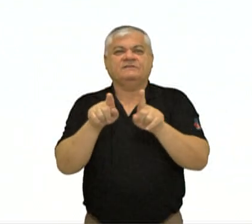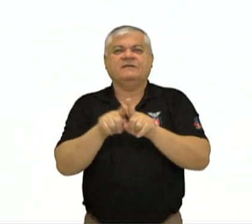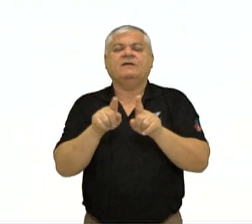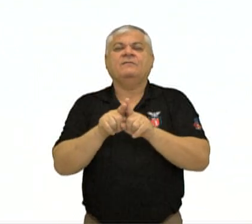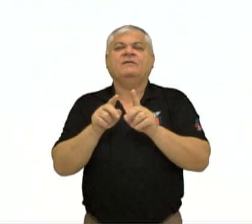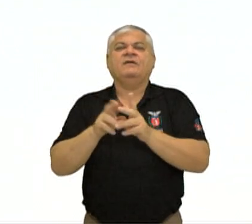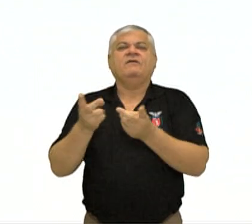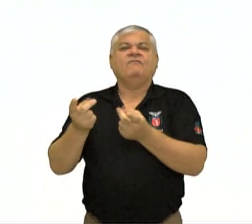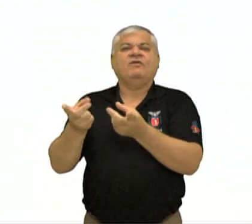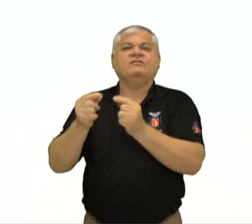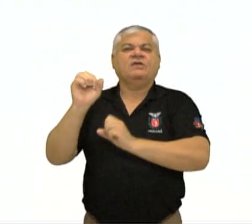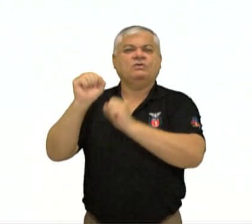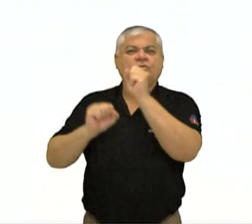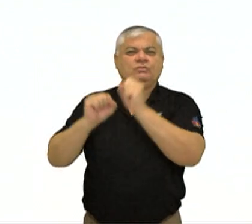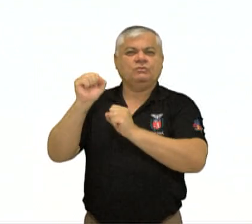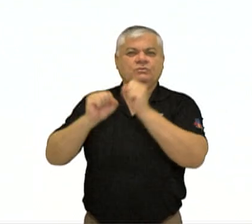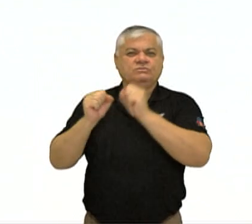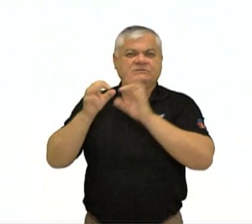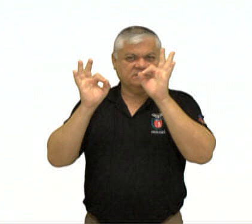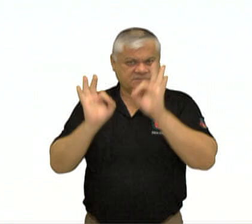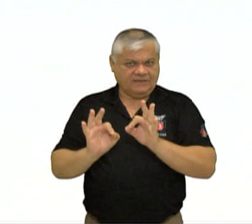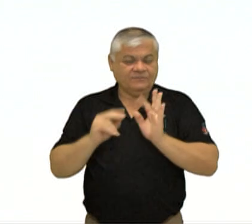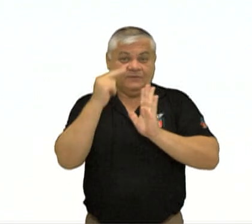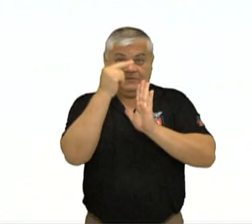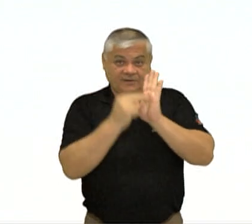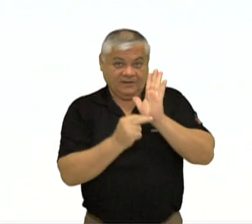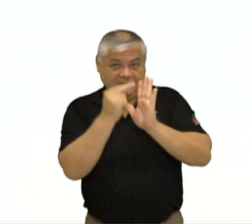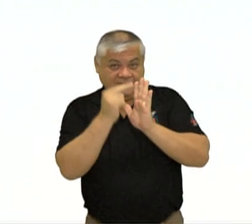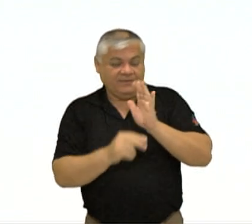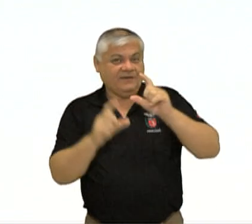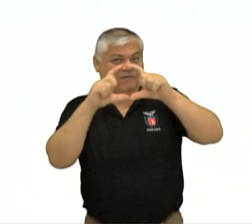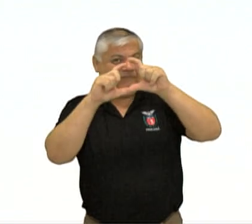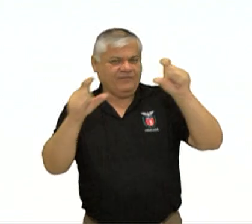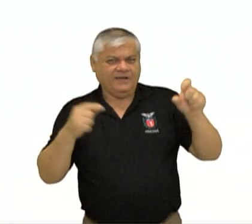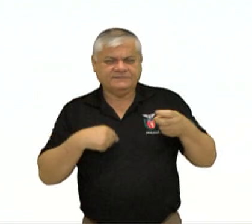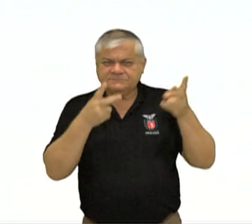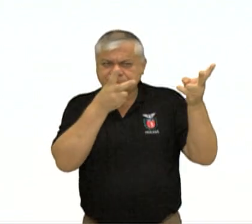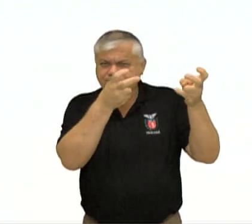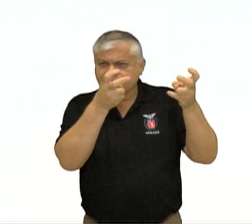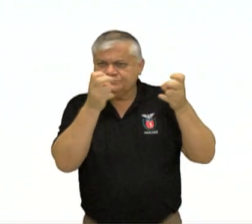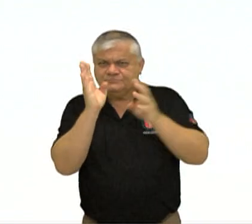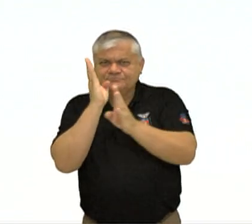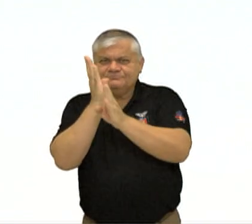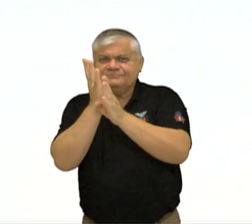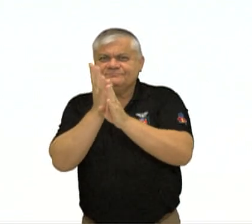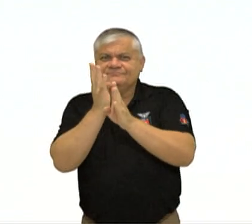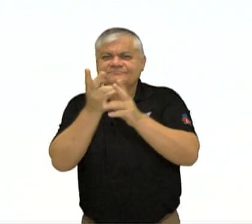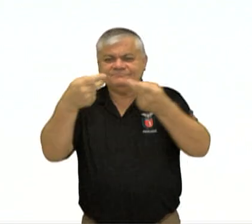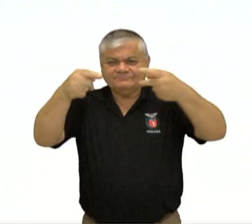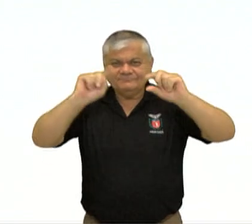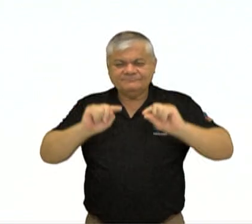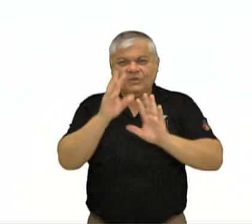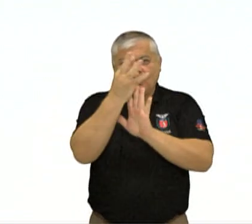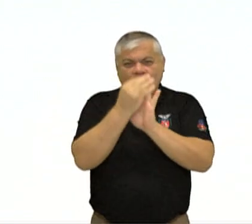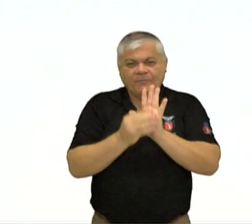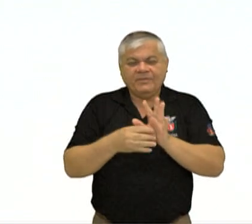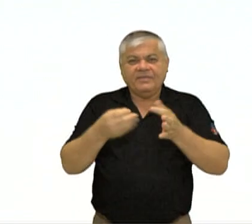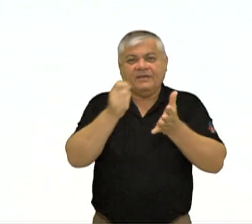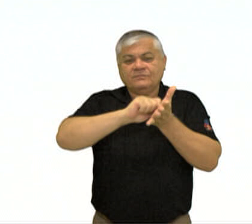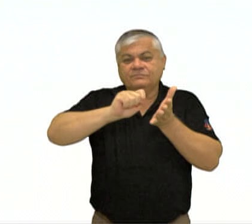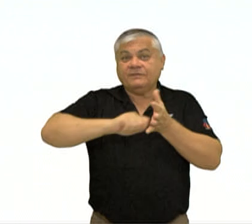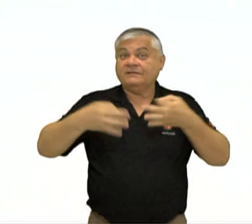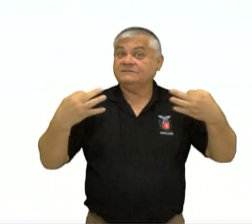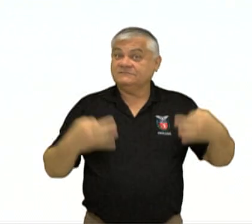de artigos industrializados. Leiam a frase, né, identifiquem os erros e reescreva a frase corretamente. Não